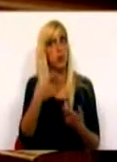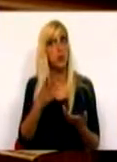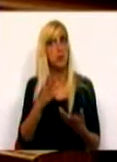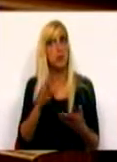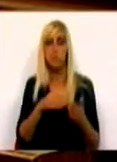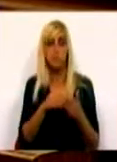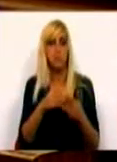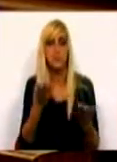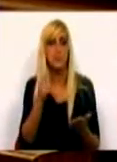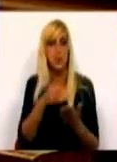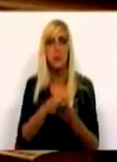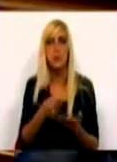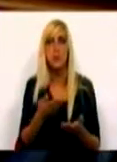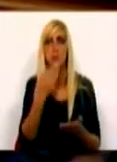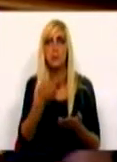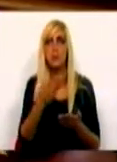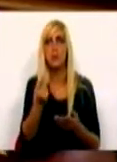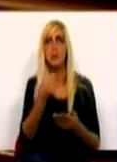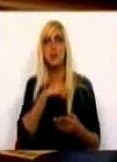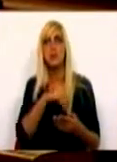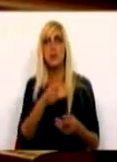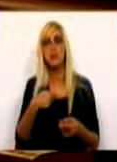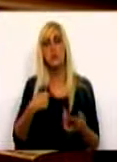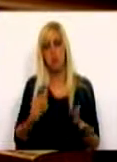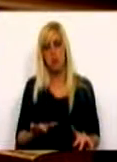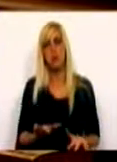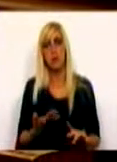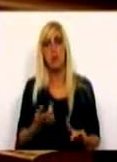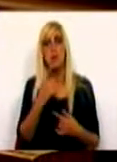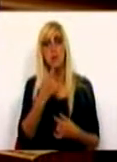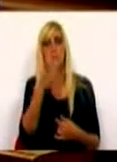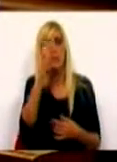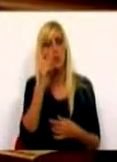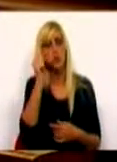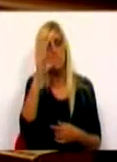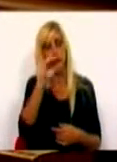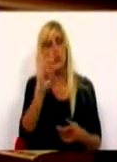inviabiliza a aposta da angariação de receitas próprias. O que eu queria perguntar ao Sr. Ministro